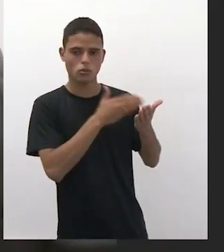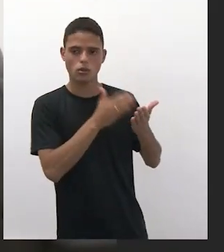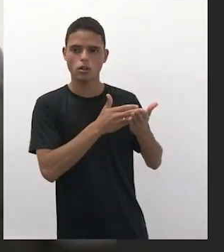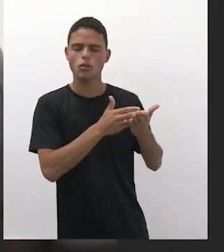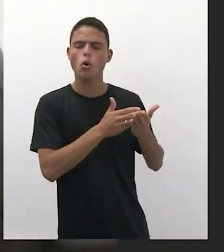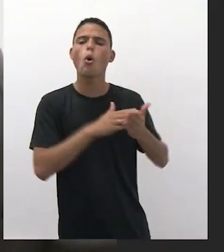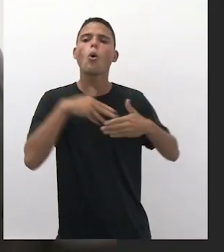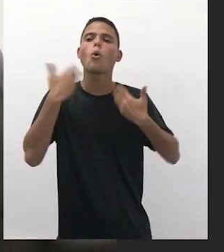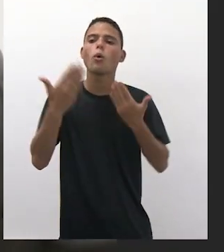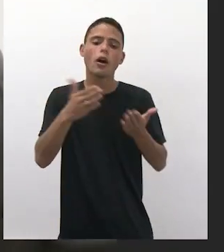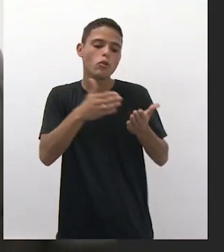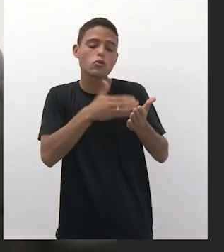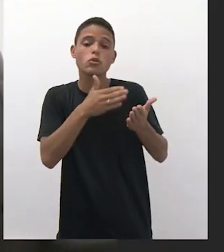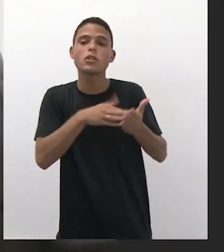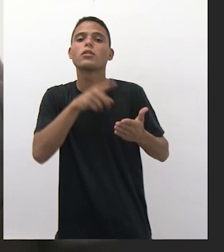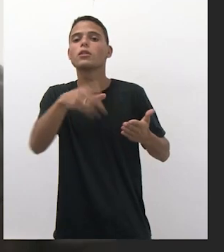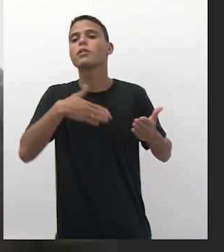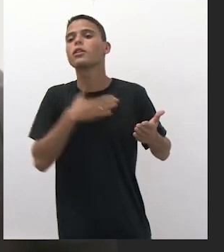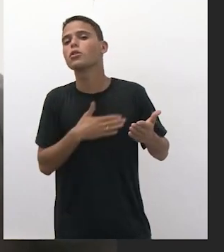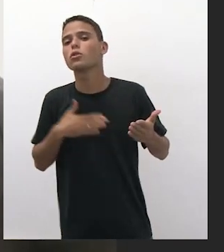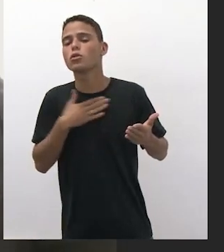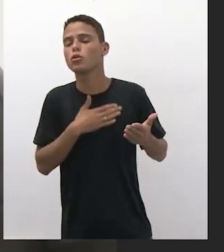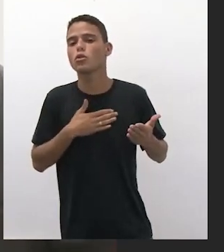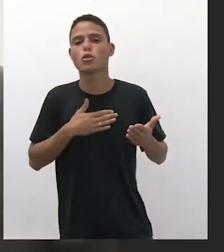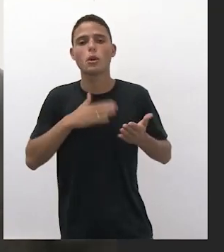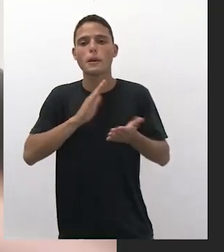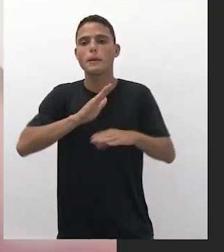quais os livros que marcaram a sua infância?